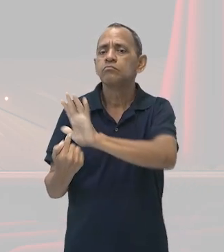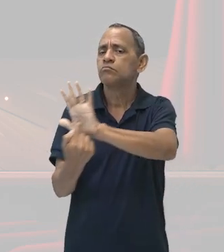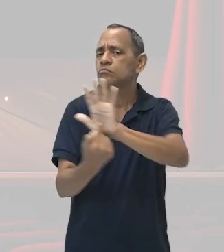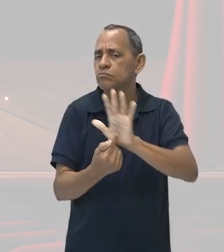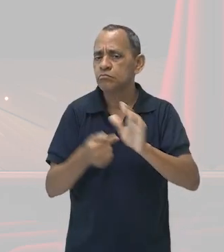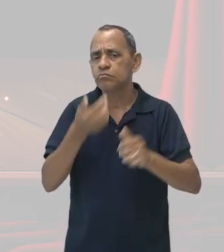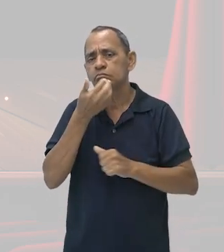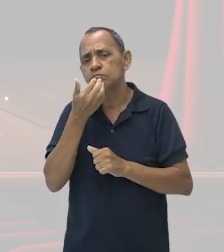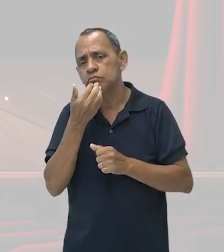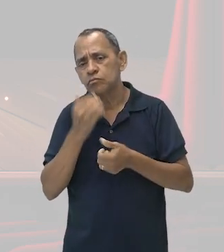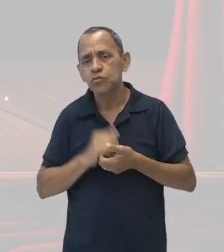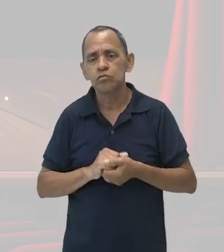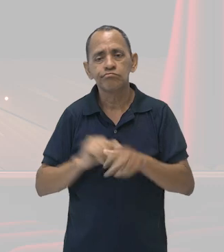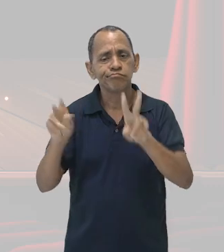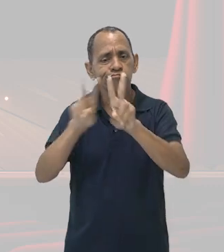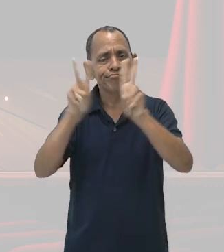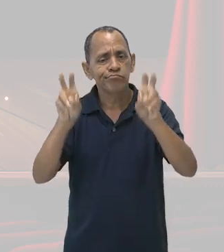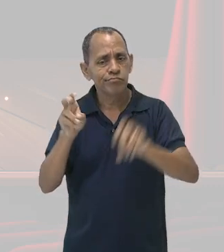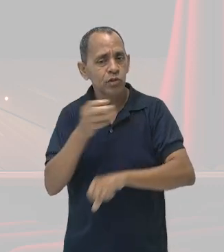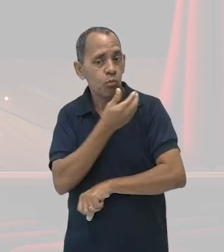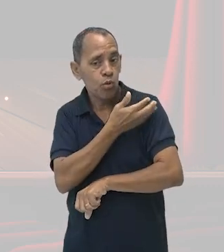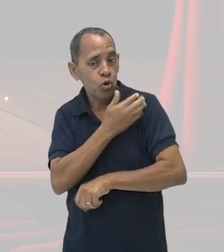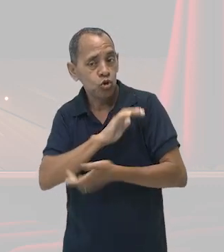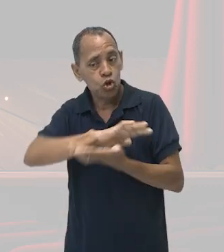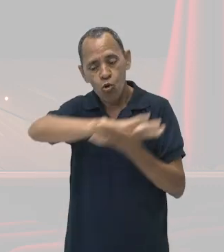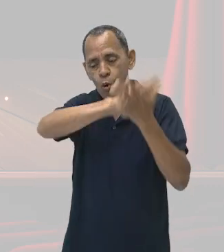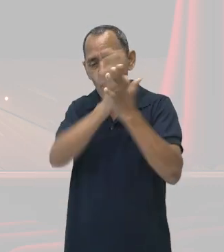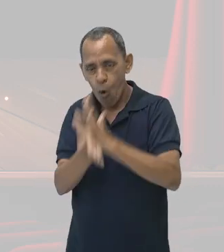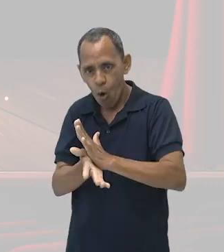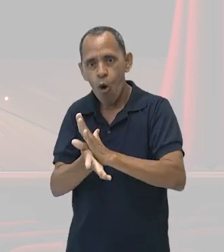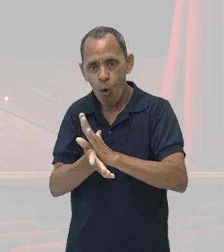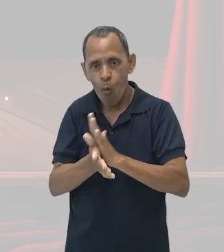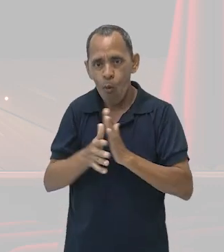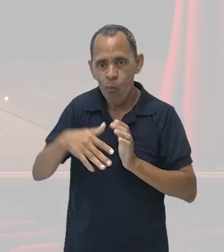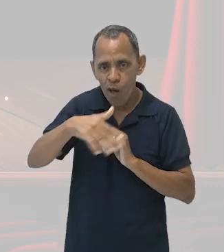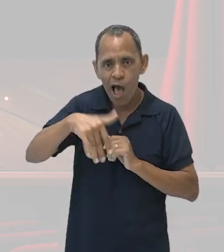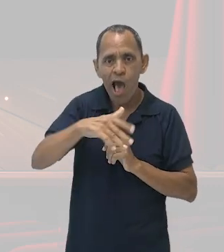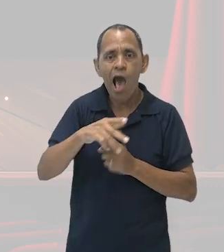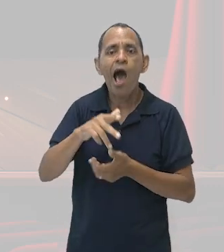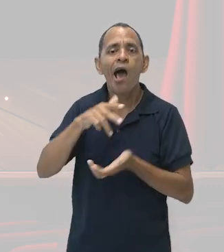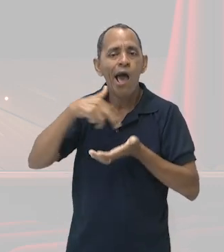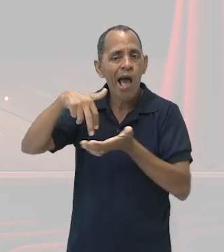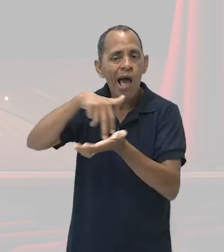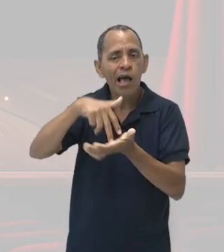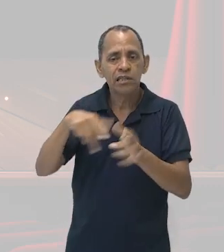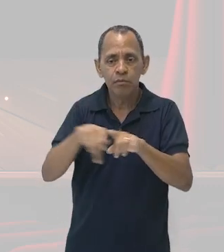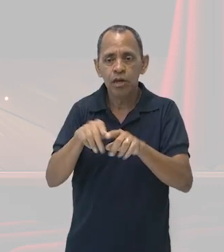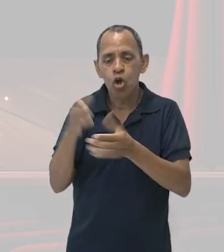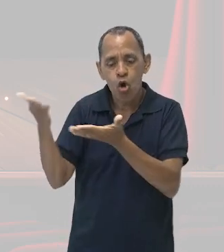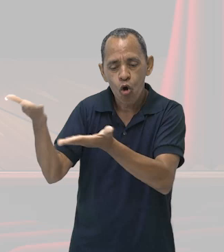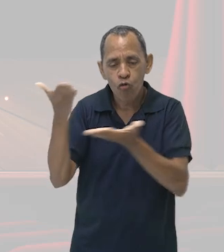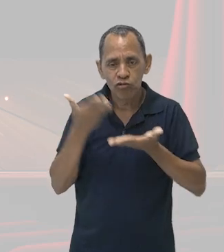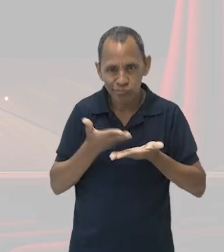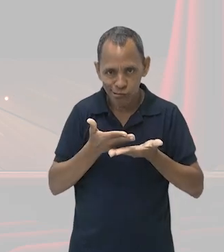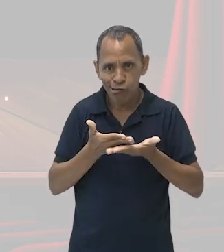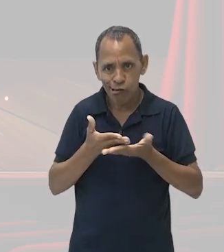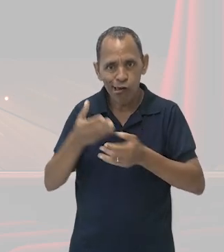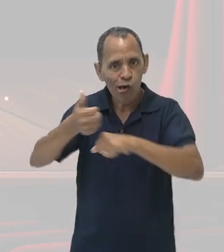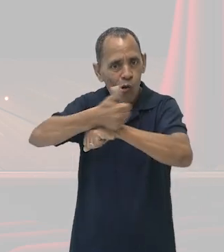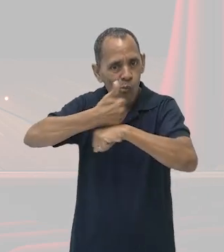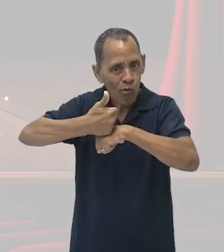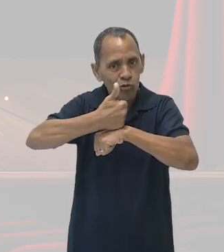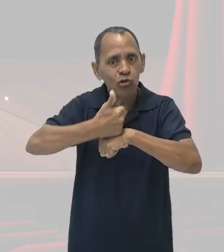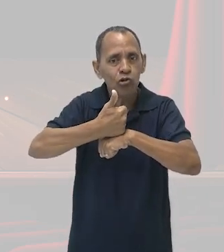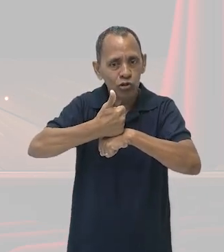do preconceito e do estereótipo no mundo da dança, eu convidei um profissional da dança de salão para falar